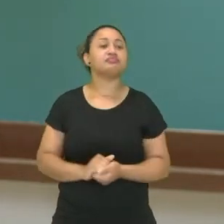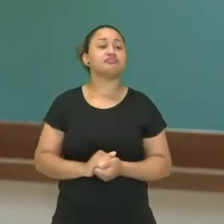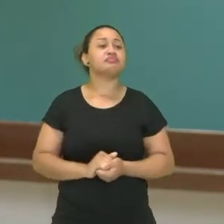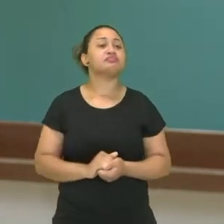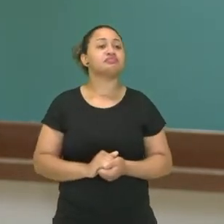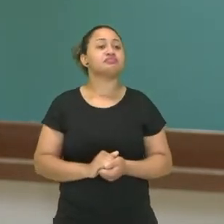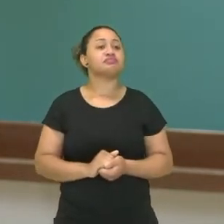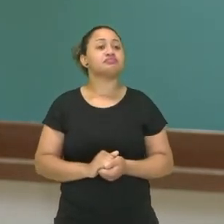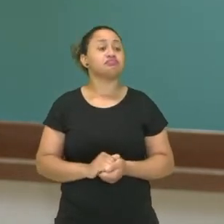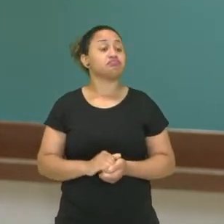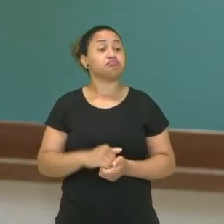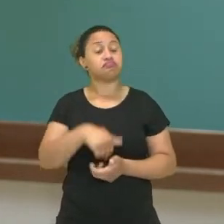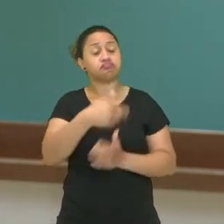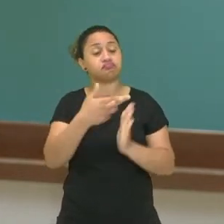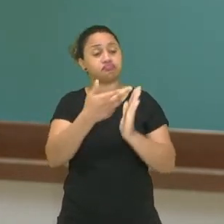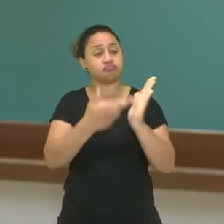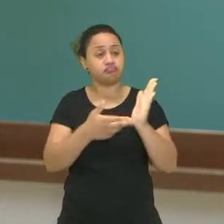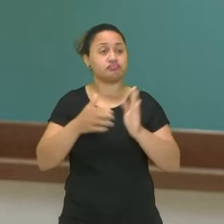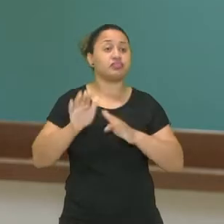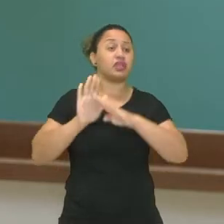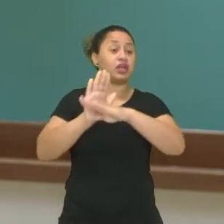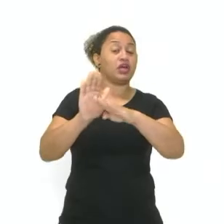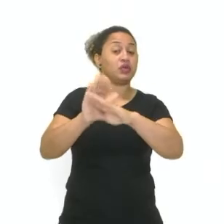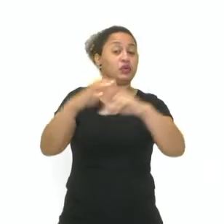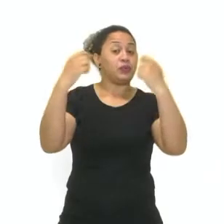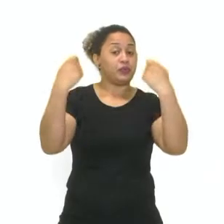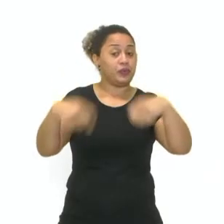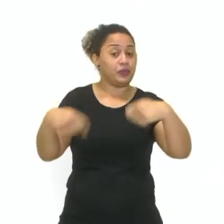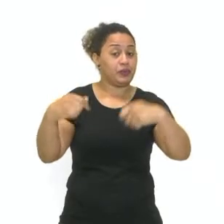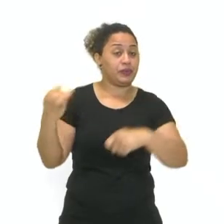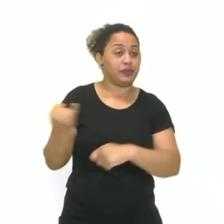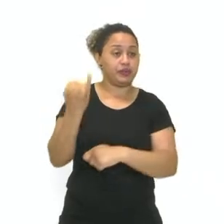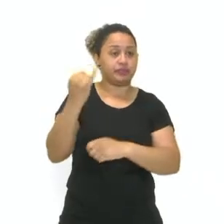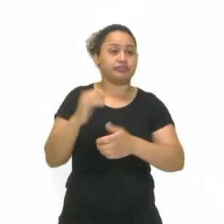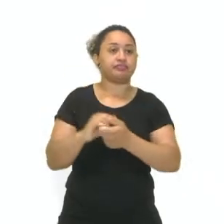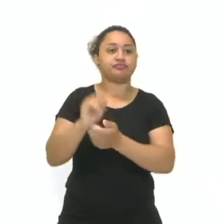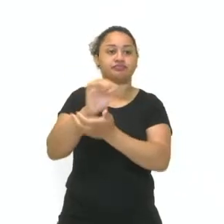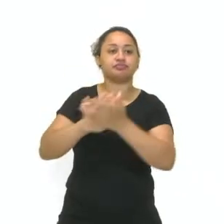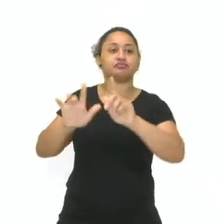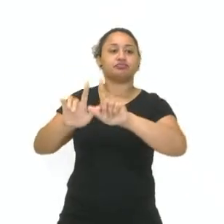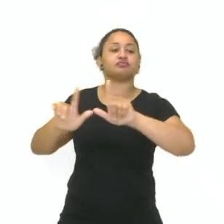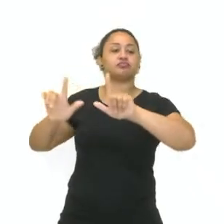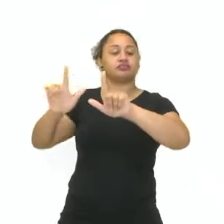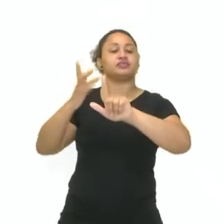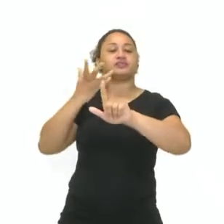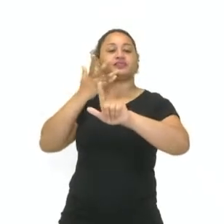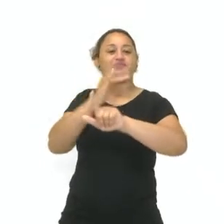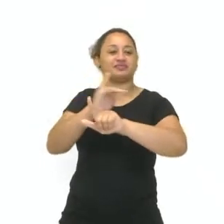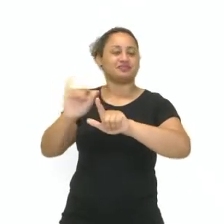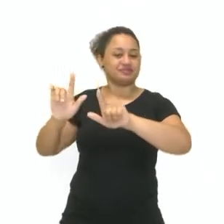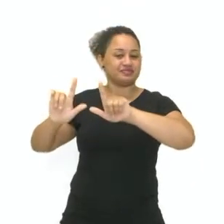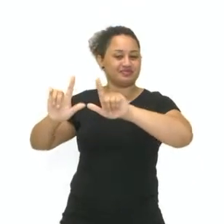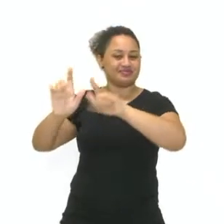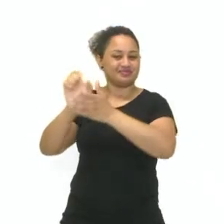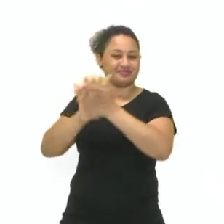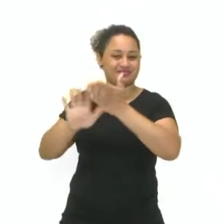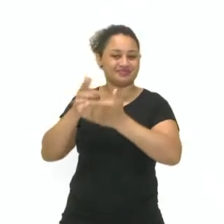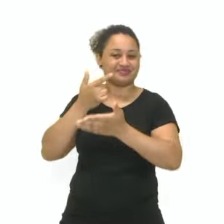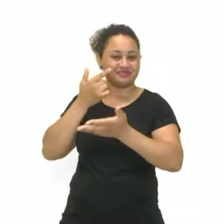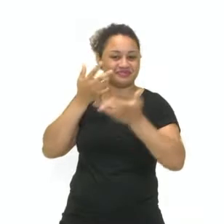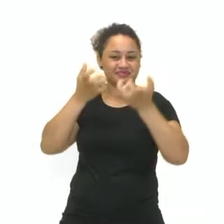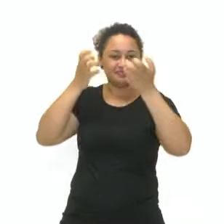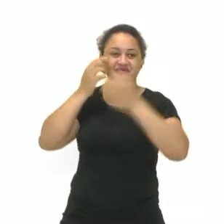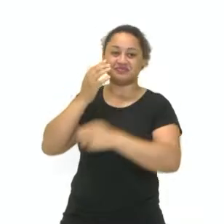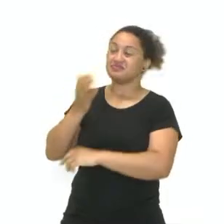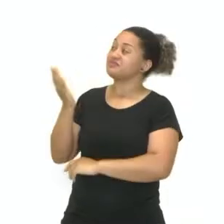Da redação, socorro necessário. A imagem de uma criança, então está ali na iconografia, a imagem de uma criança da